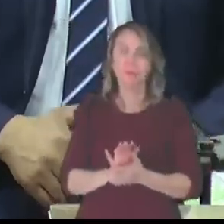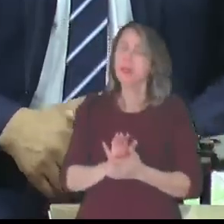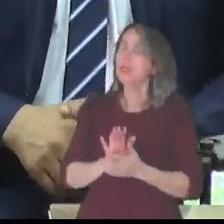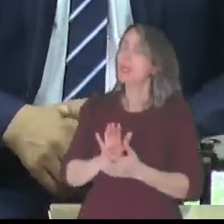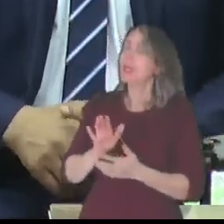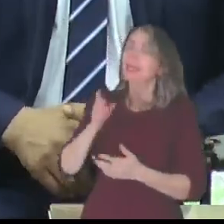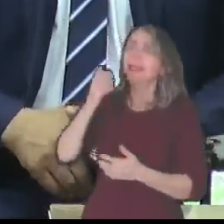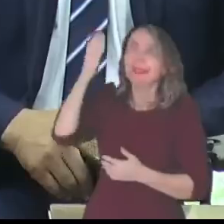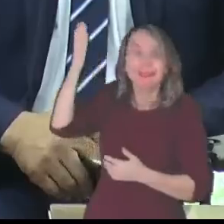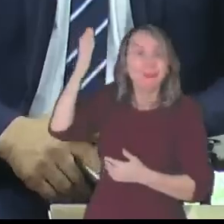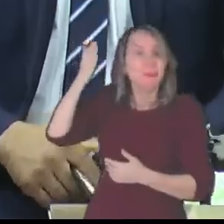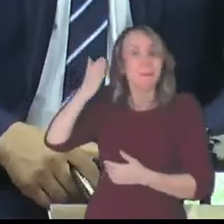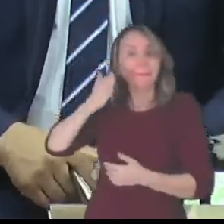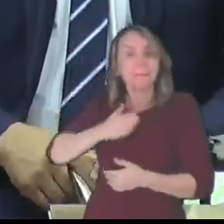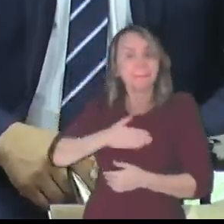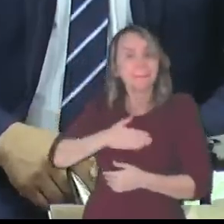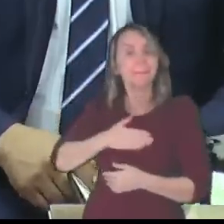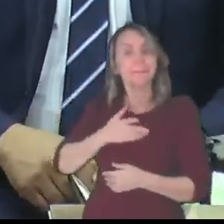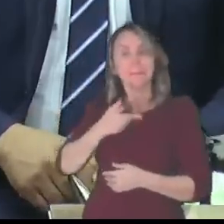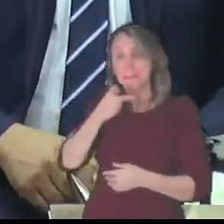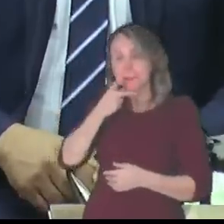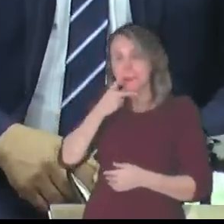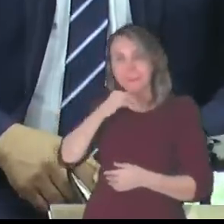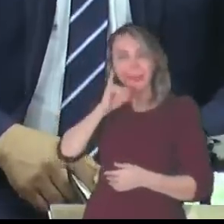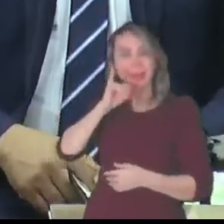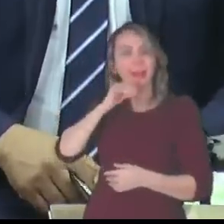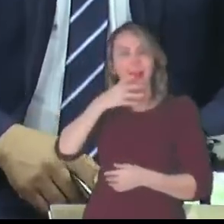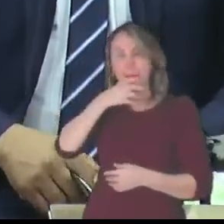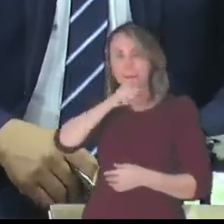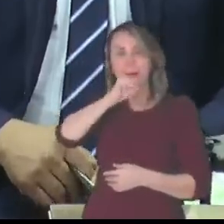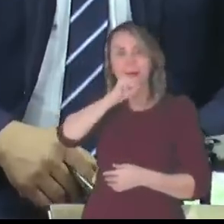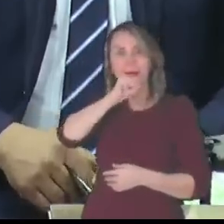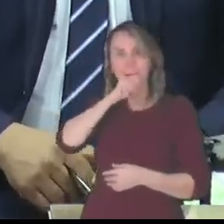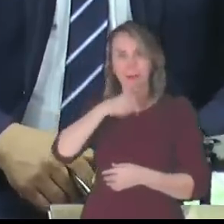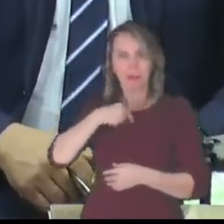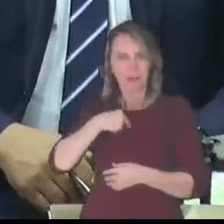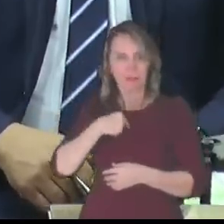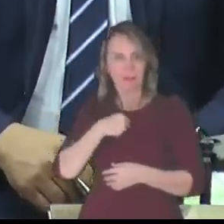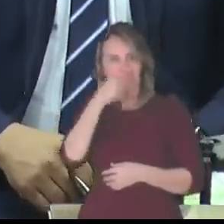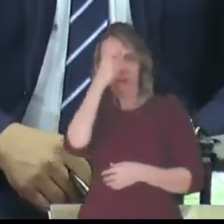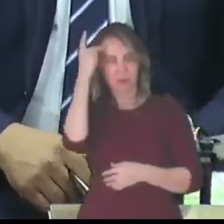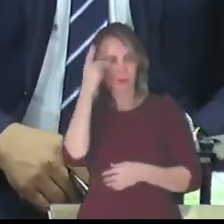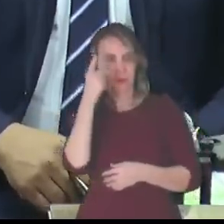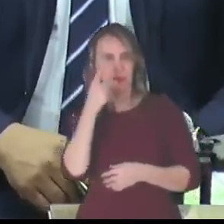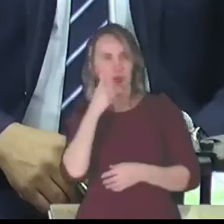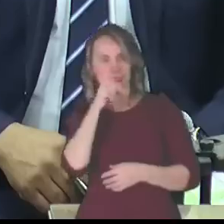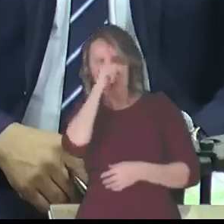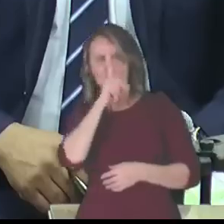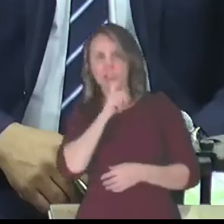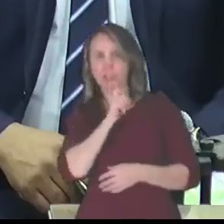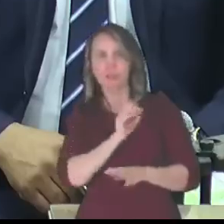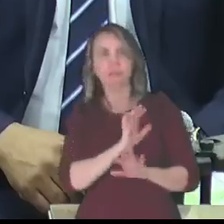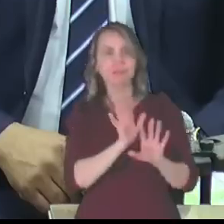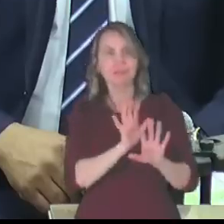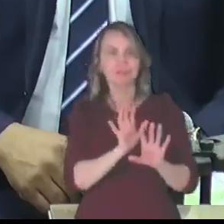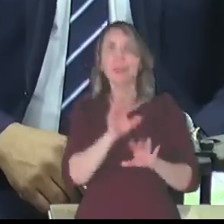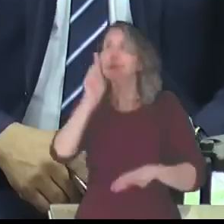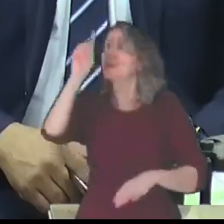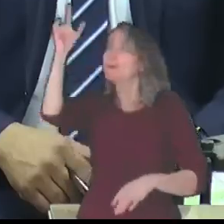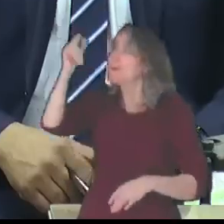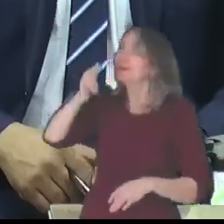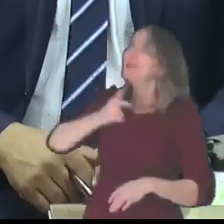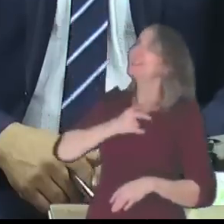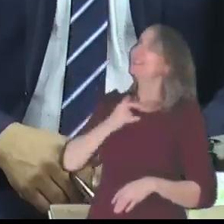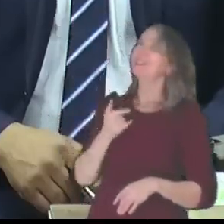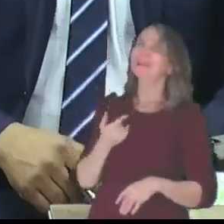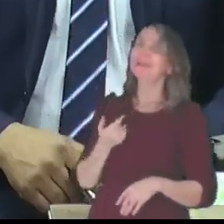Jesus é meu pai Deus tu és meu pai eu não sou um estranho eu sei que tu me amas porque a tua palavra